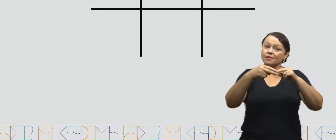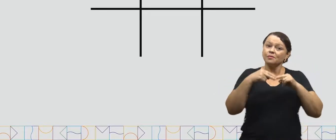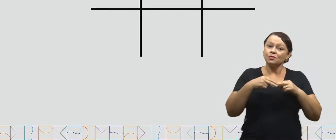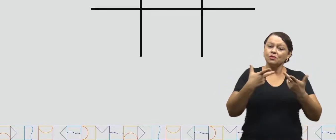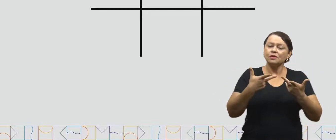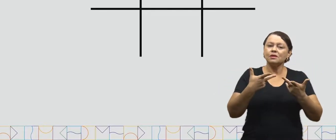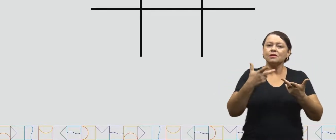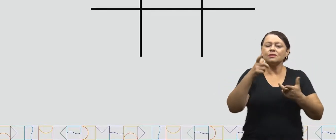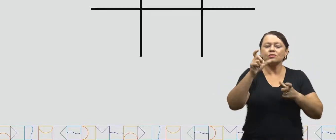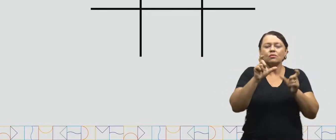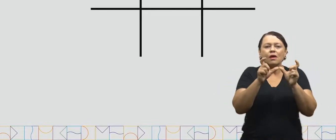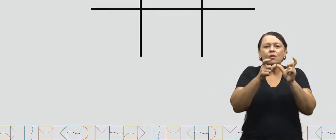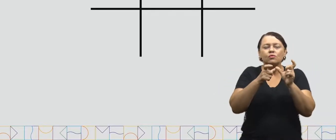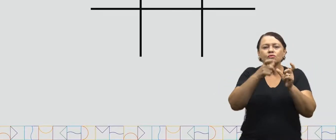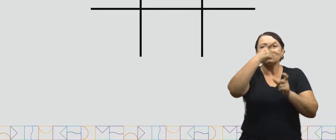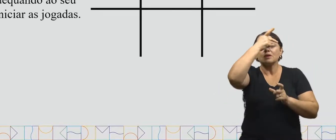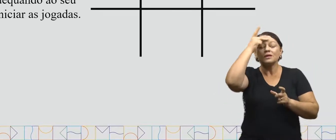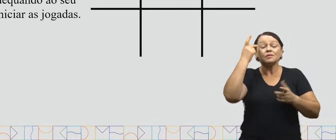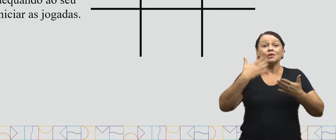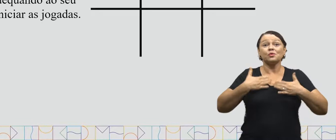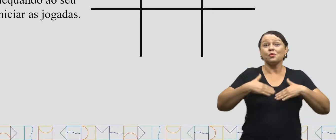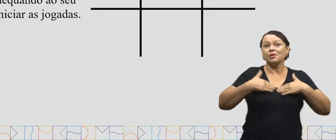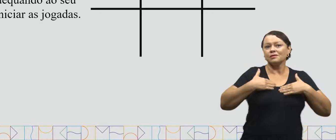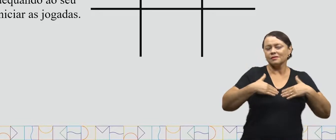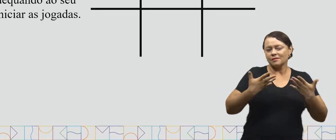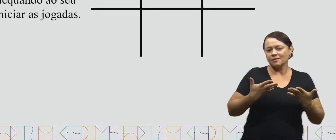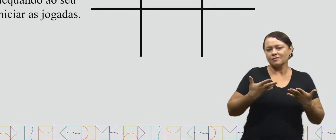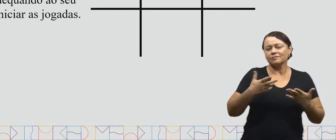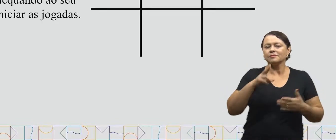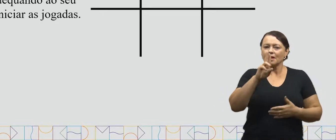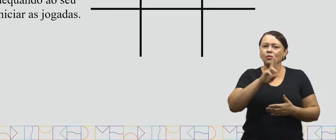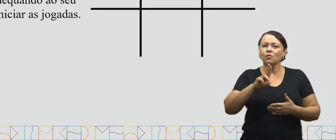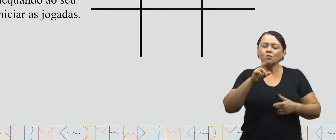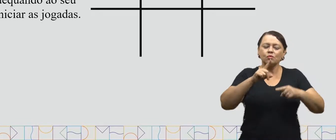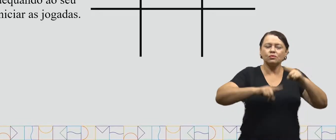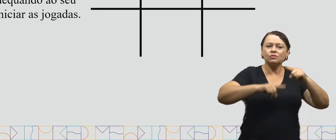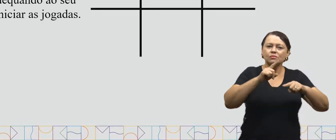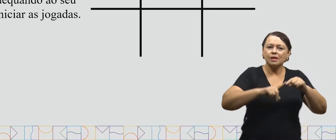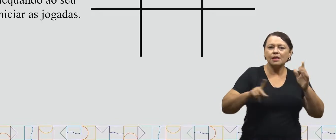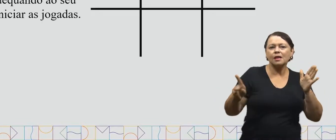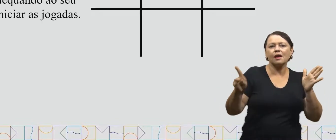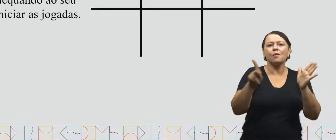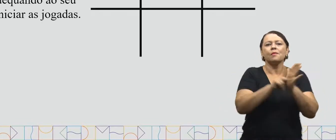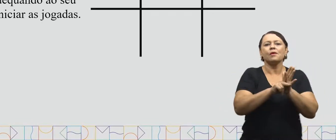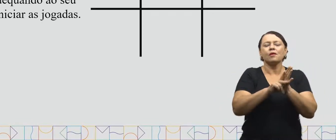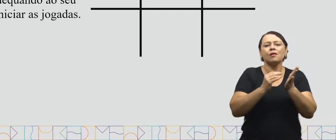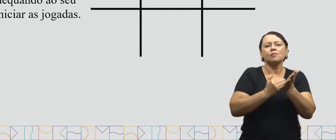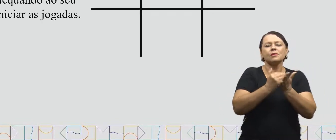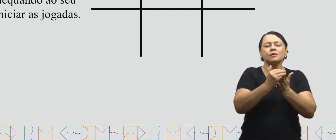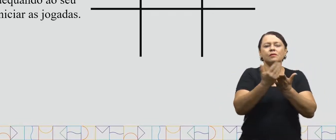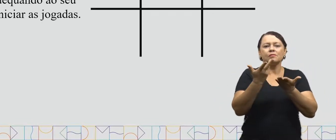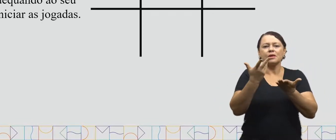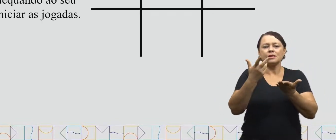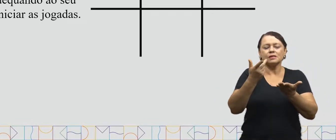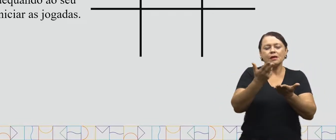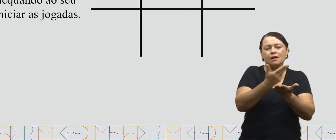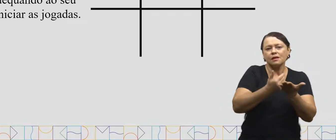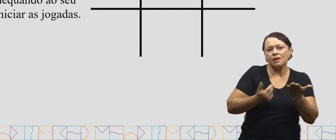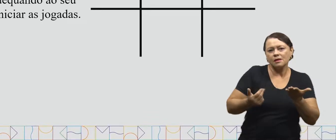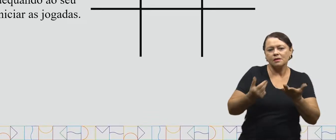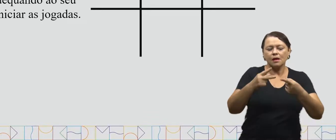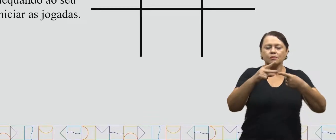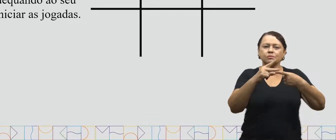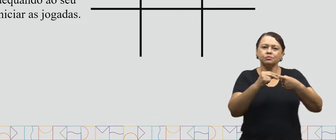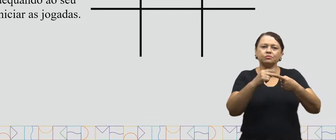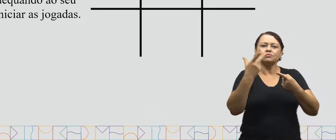popular. Utilize um material adequado ao seu tabuleiro para riscar e iniciar as jogadas. Pode ser um giz,